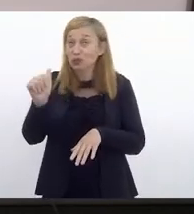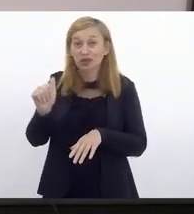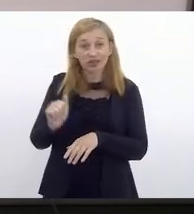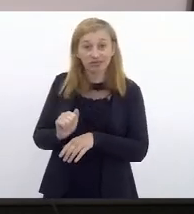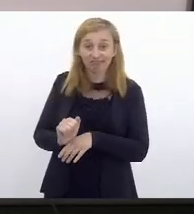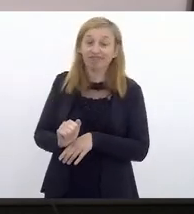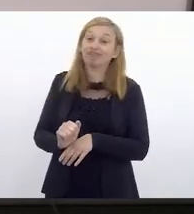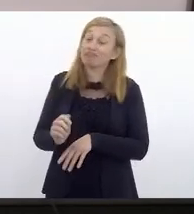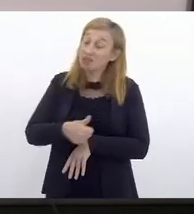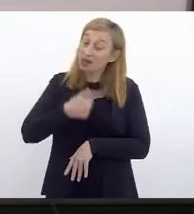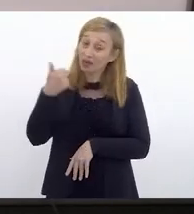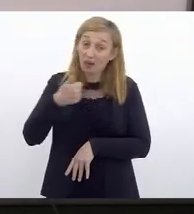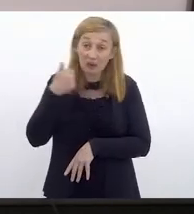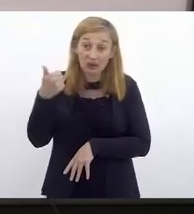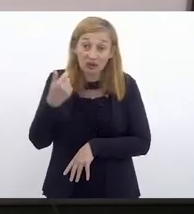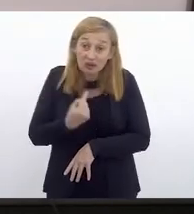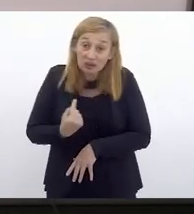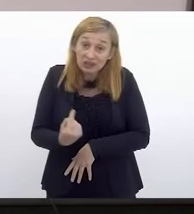Então é melhor a gente.